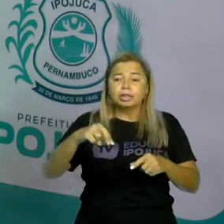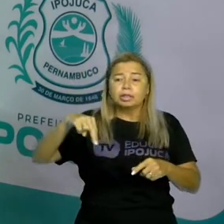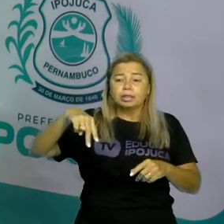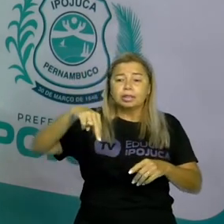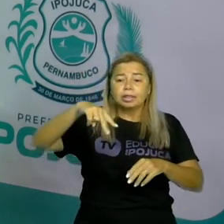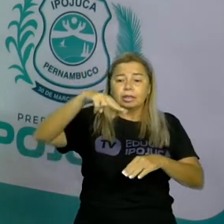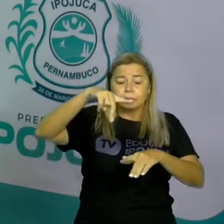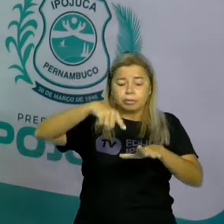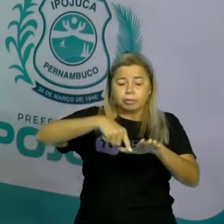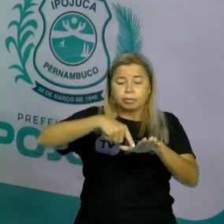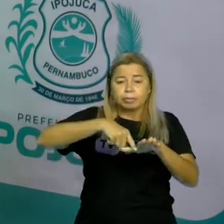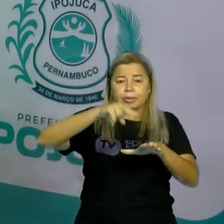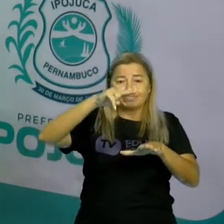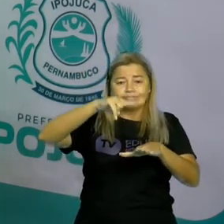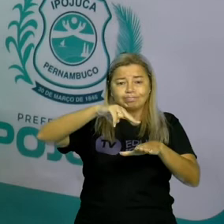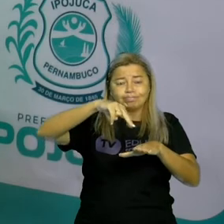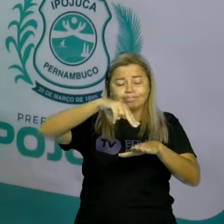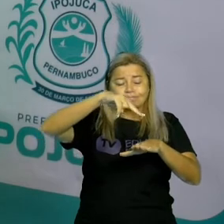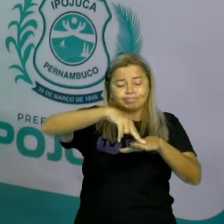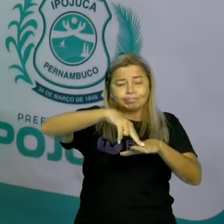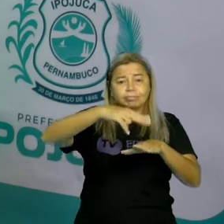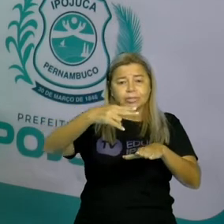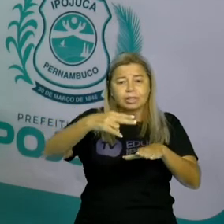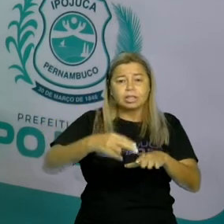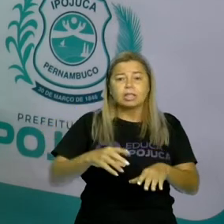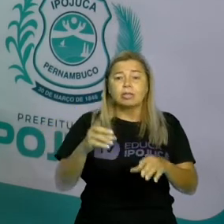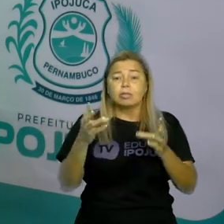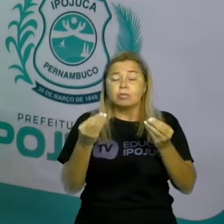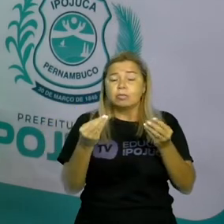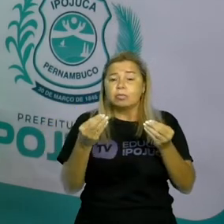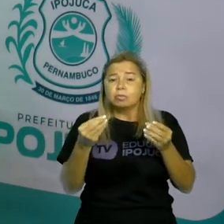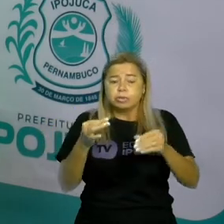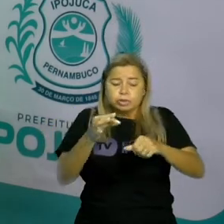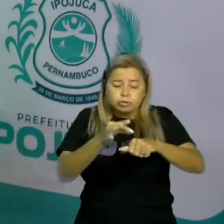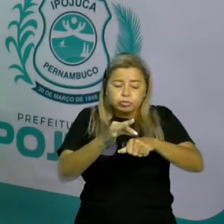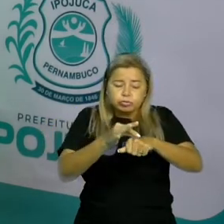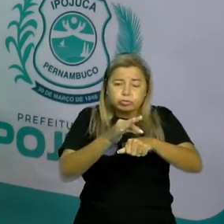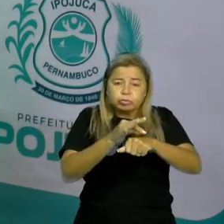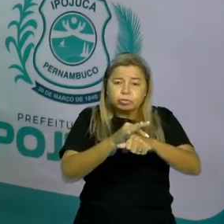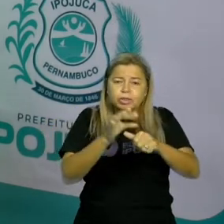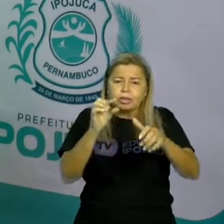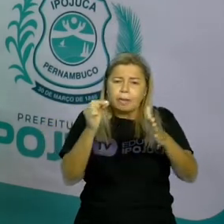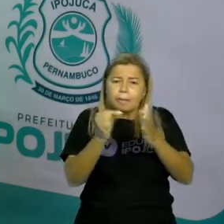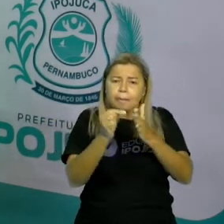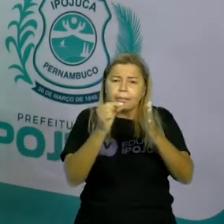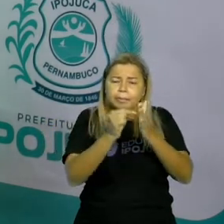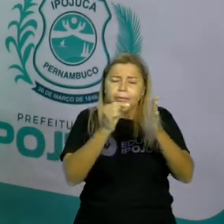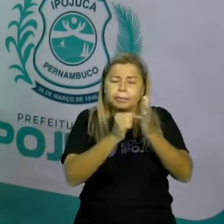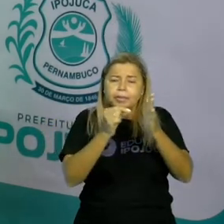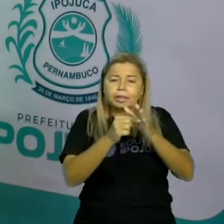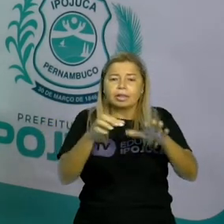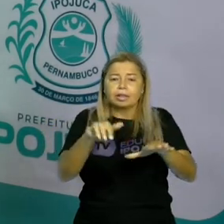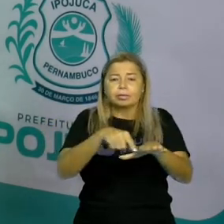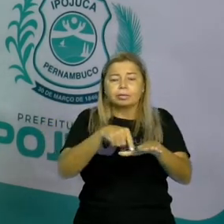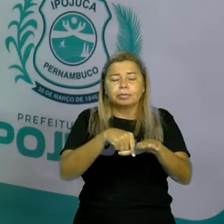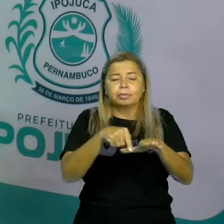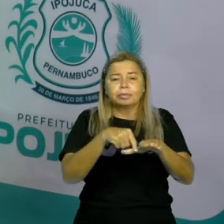dizer que ele realmente foi picado por várias formigas, quando ele pisou na casa das formigas, né? Que se chama